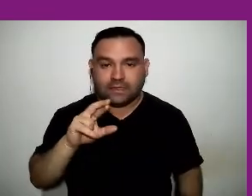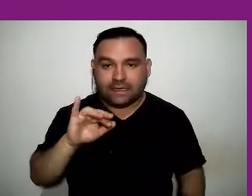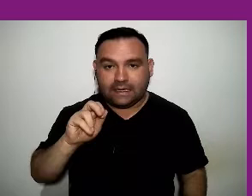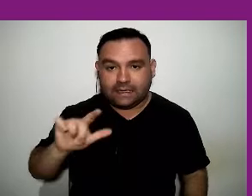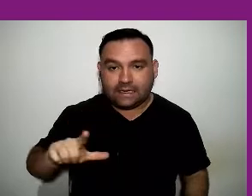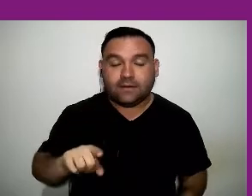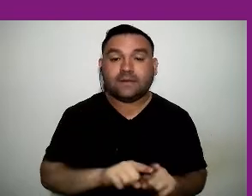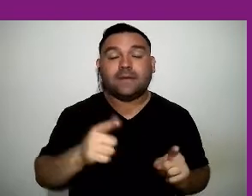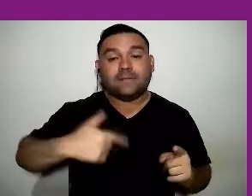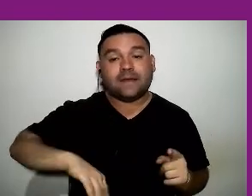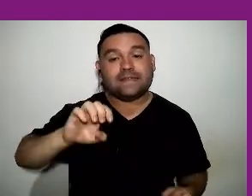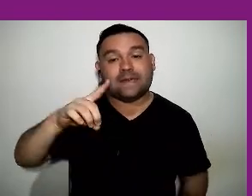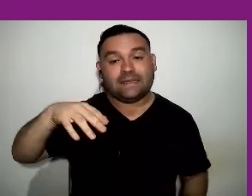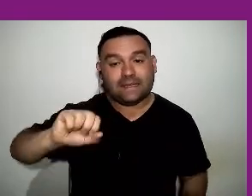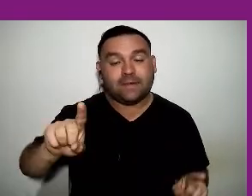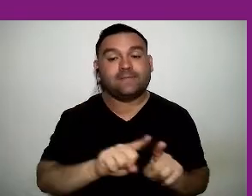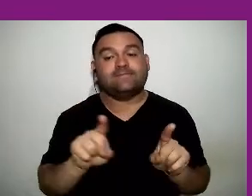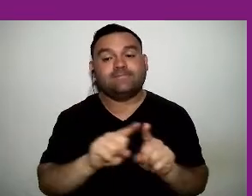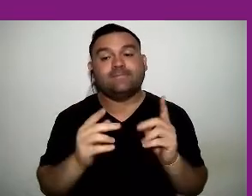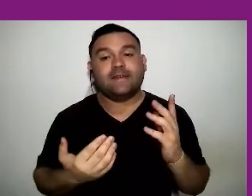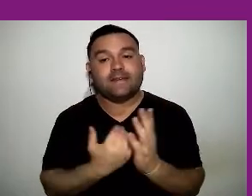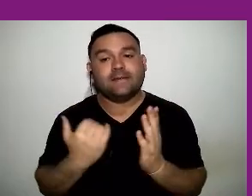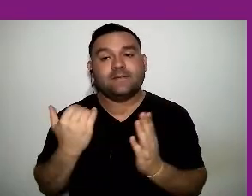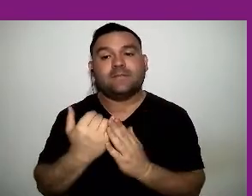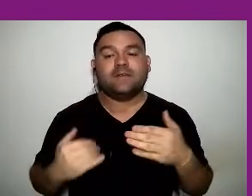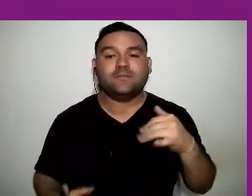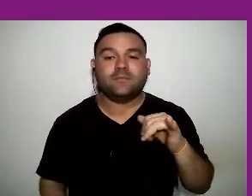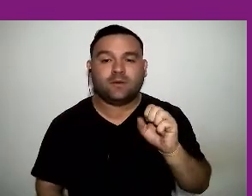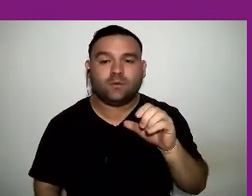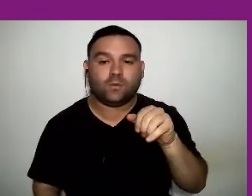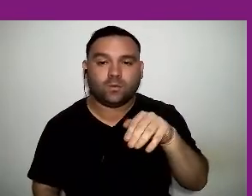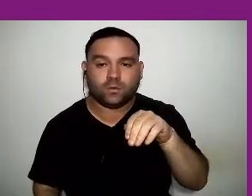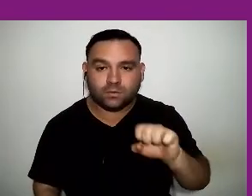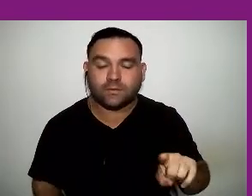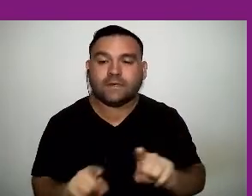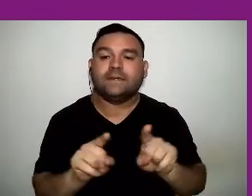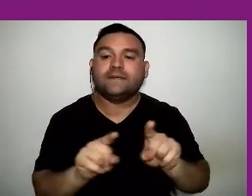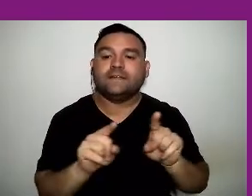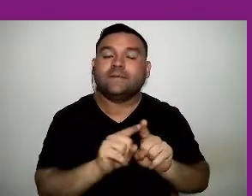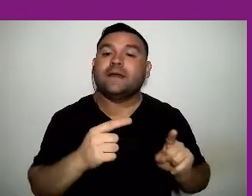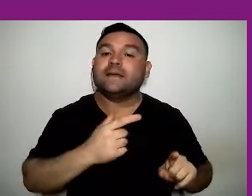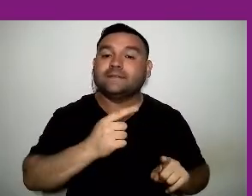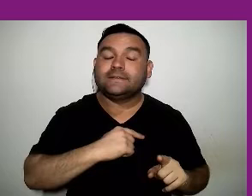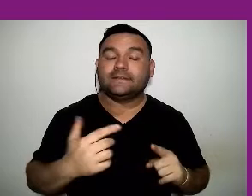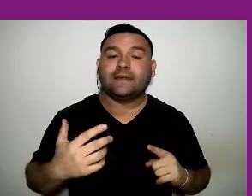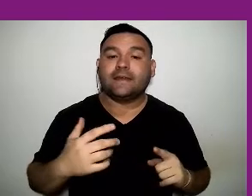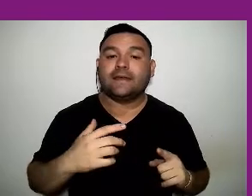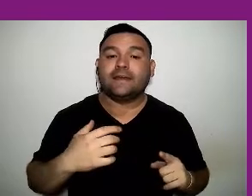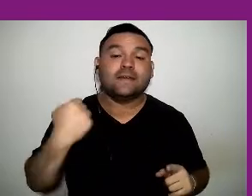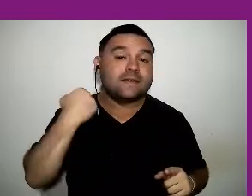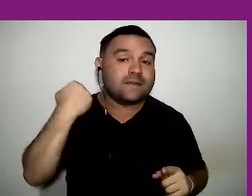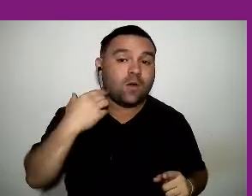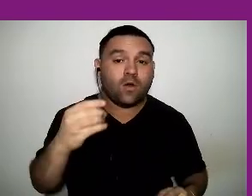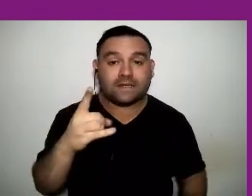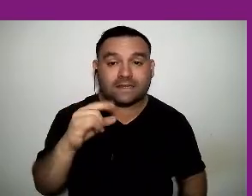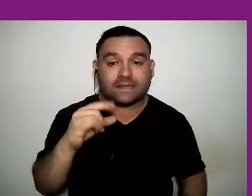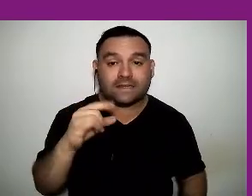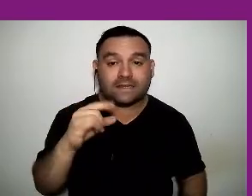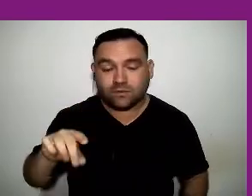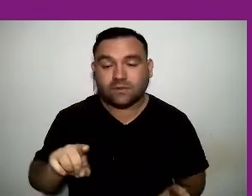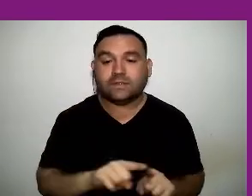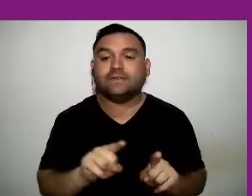mais edema e maior formação de microtrombos. E além dos processos inflamatórios, estresse oxidativo,